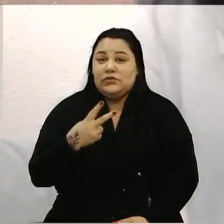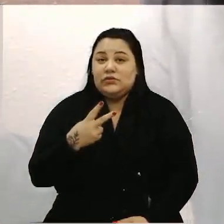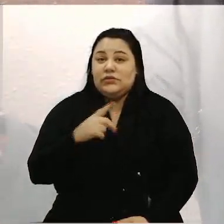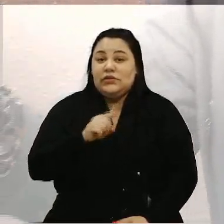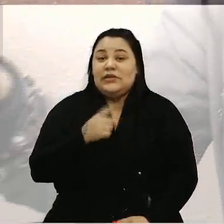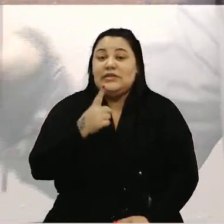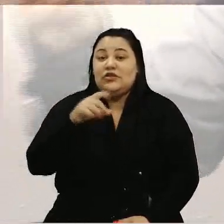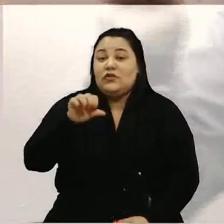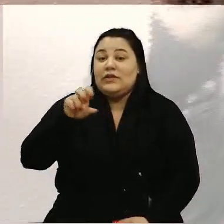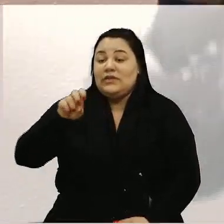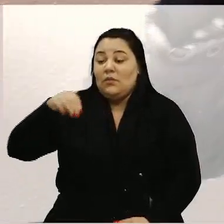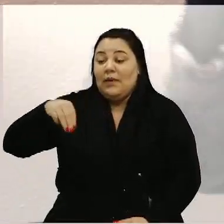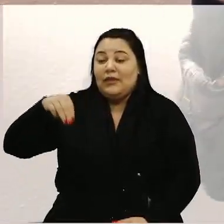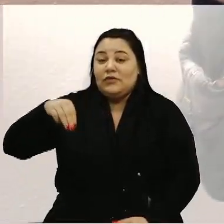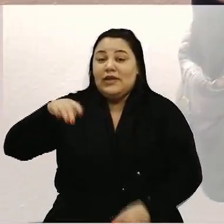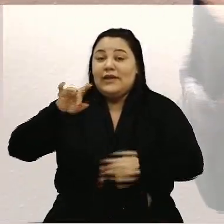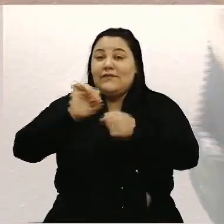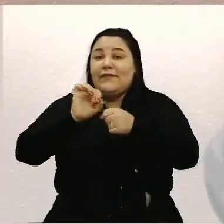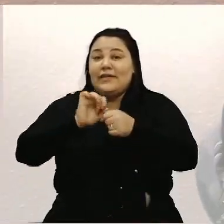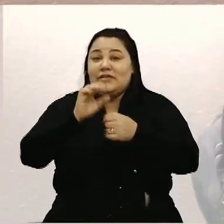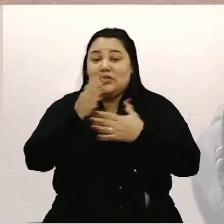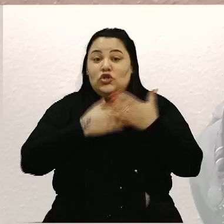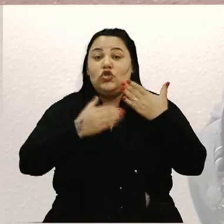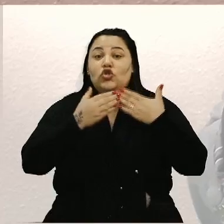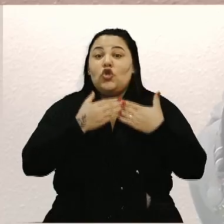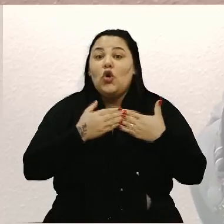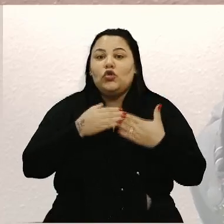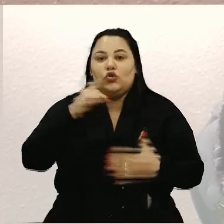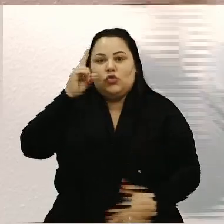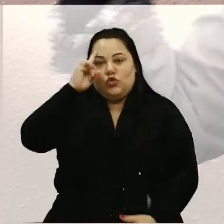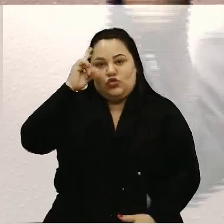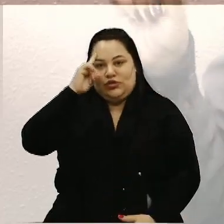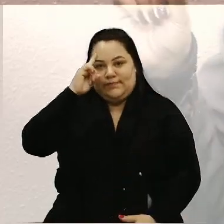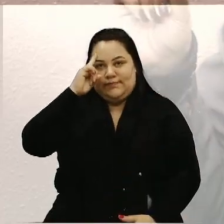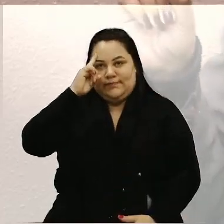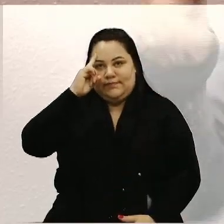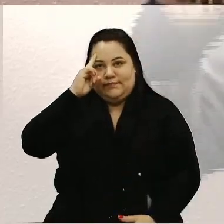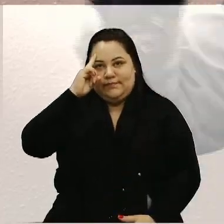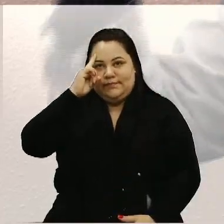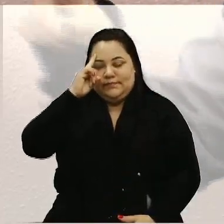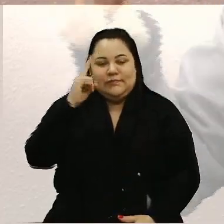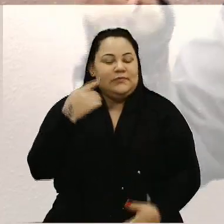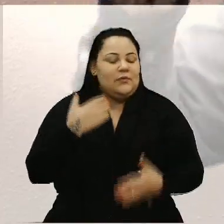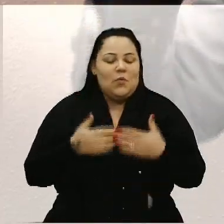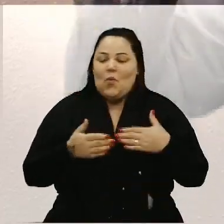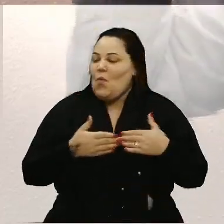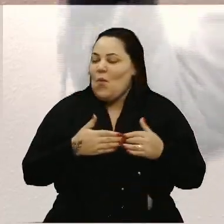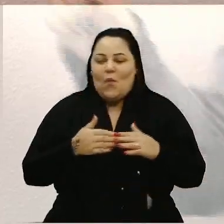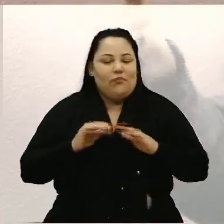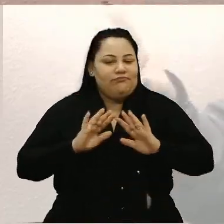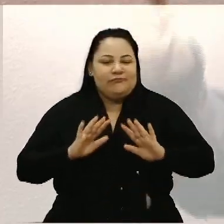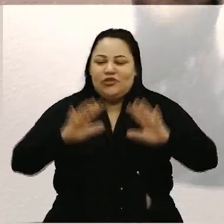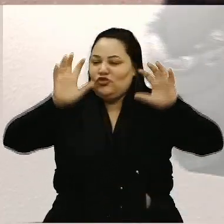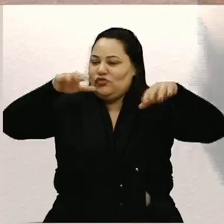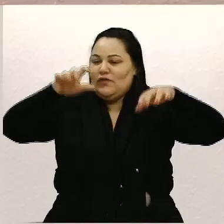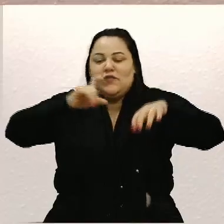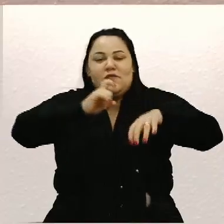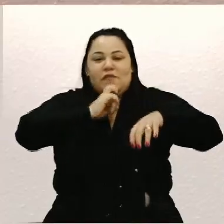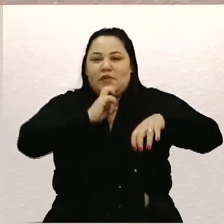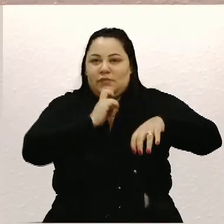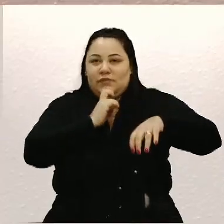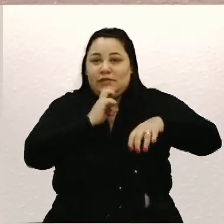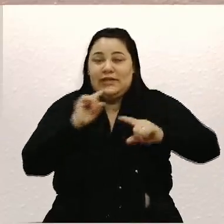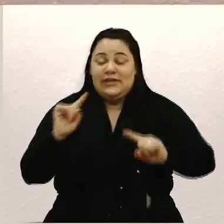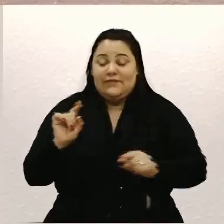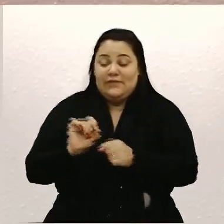195 metros. Ele faz isso todos os dias. Não importa se está chovendo, não importa se está frio, não importa. Ele se desafiou